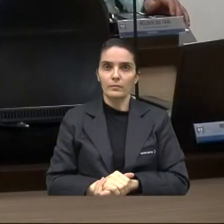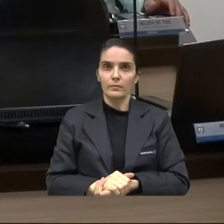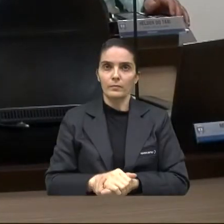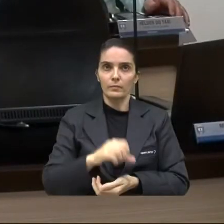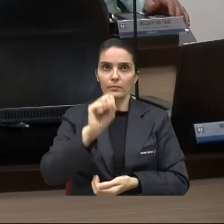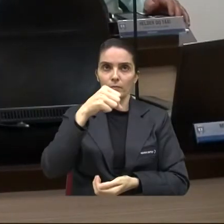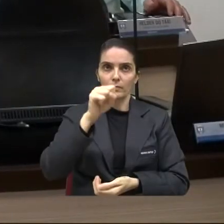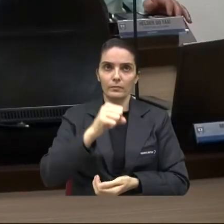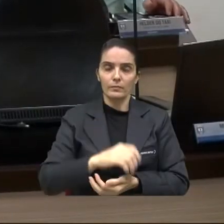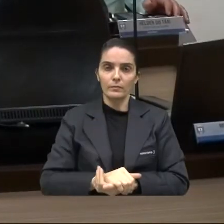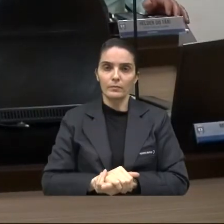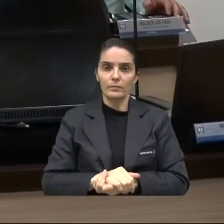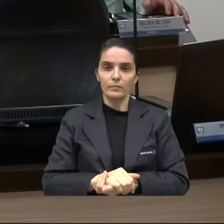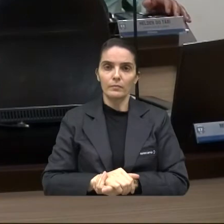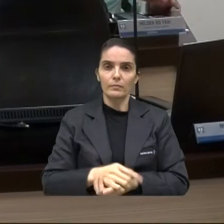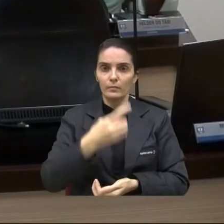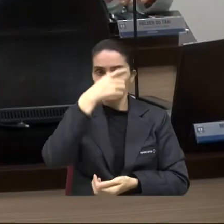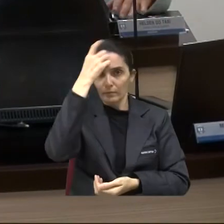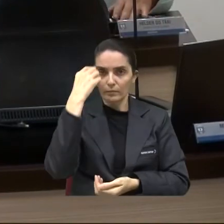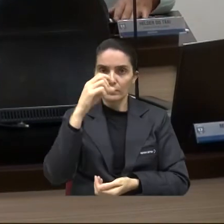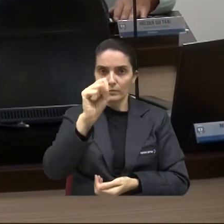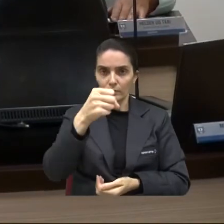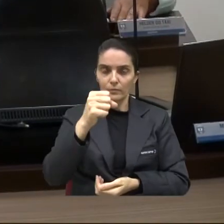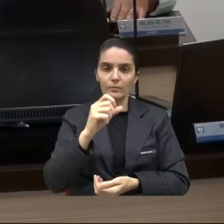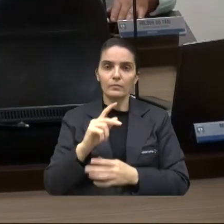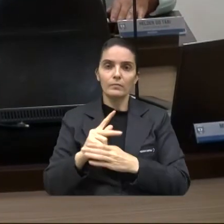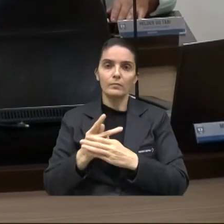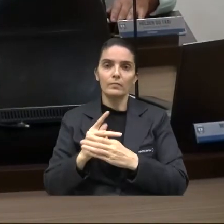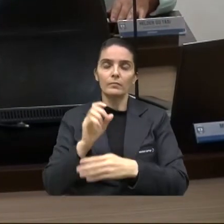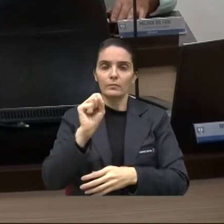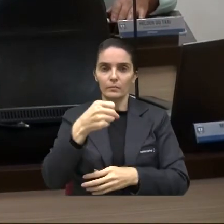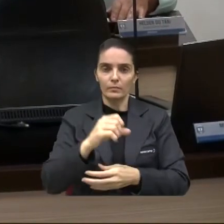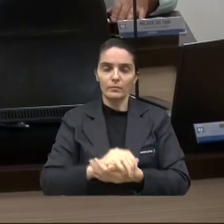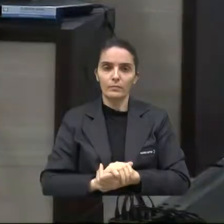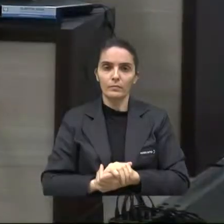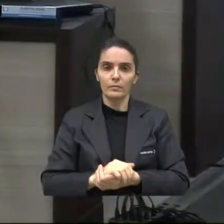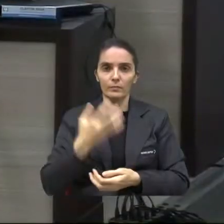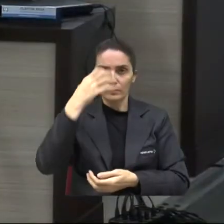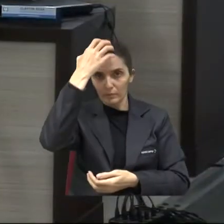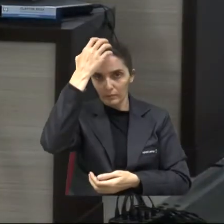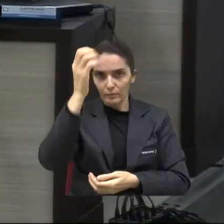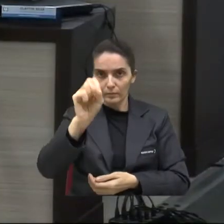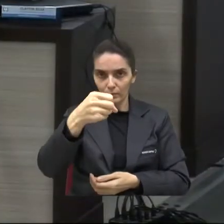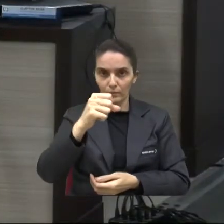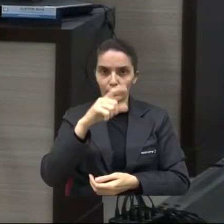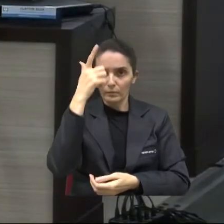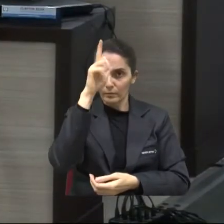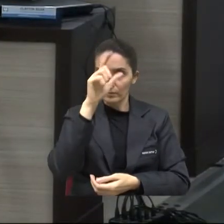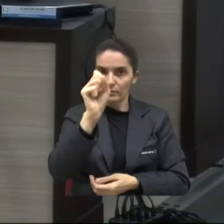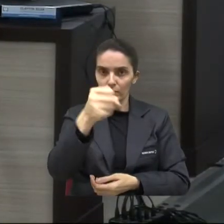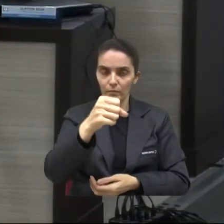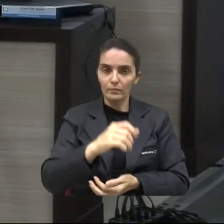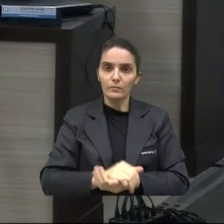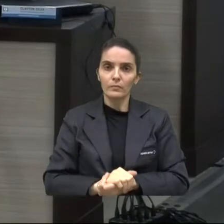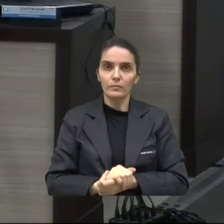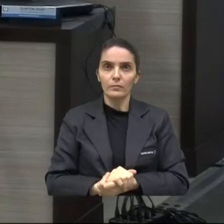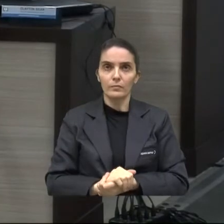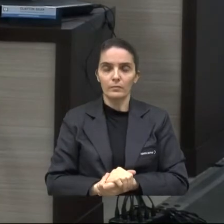Sim, presidente. Marco. Sim. Helder. Sim. Darcy. Sim. Lemão. Sim, senhor